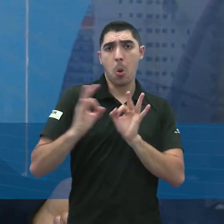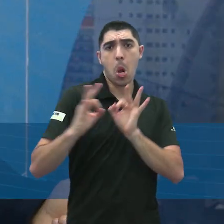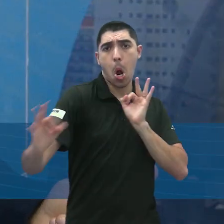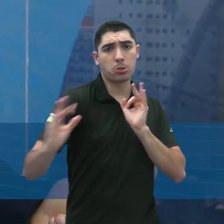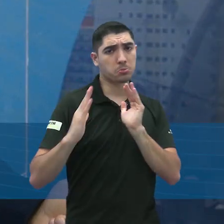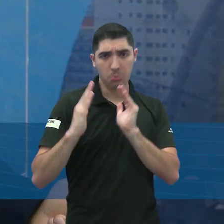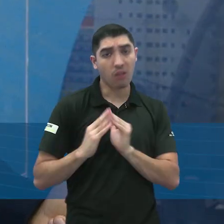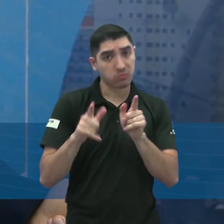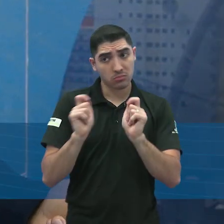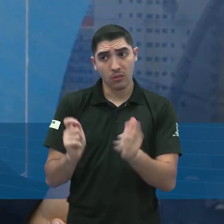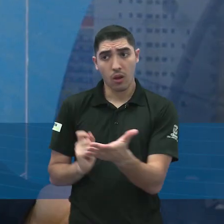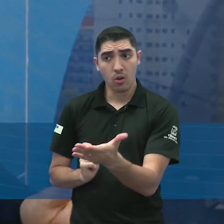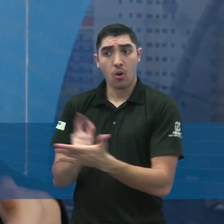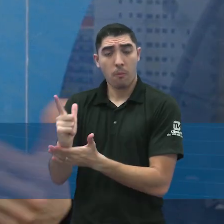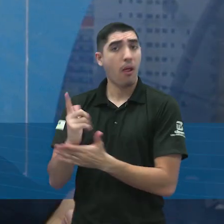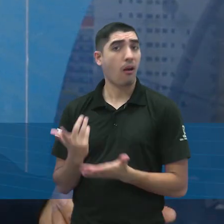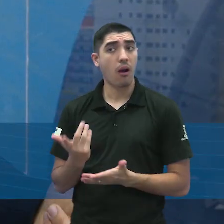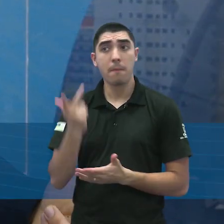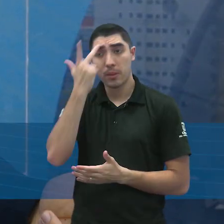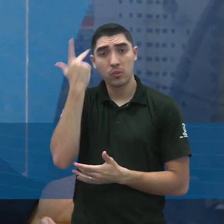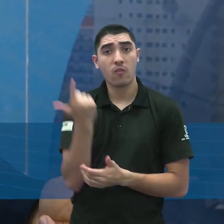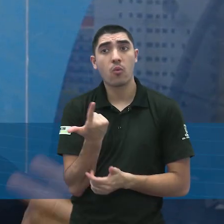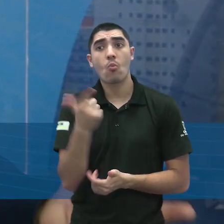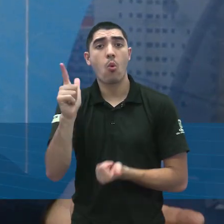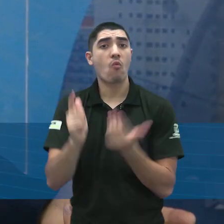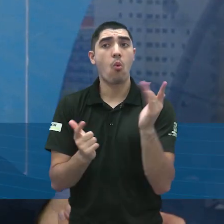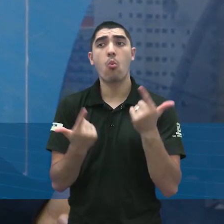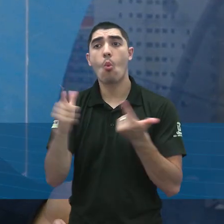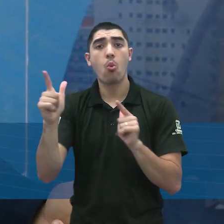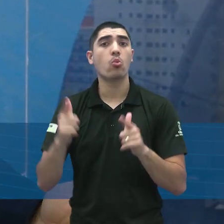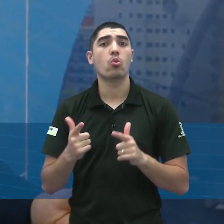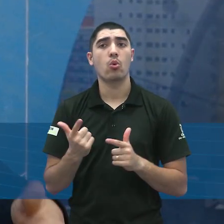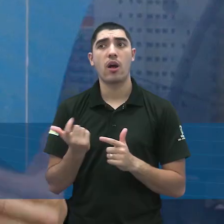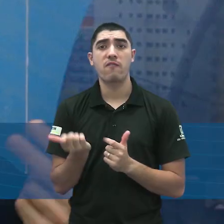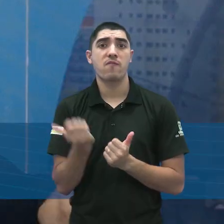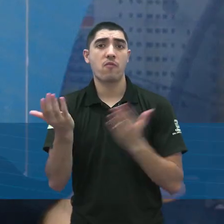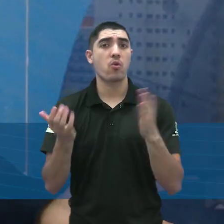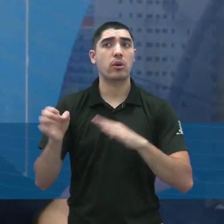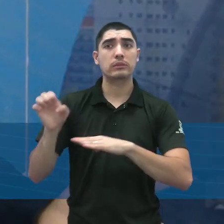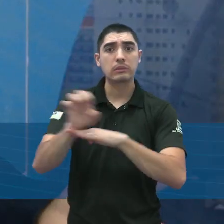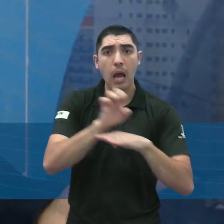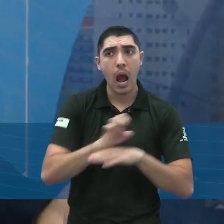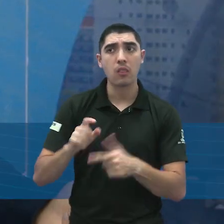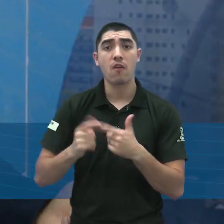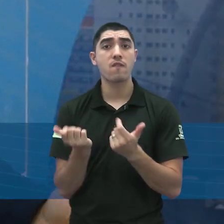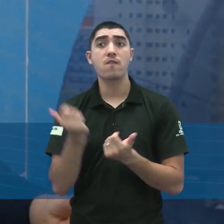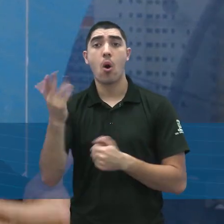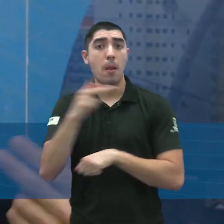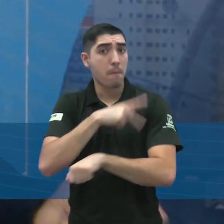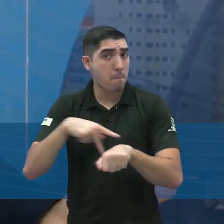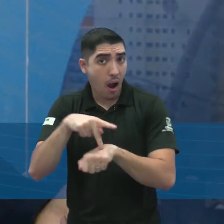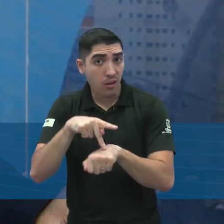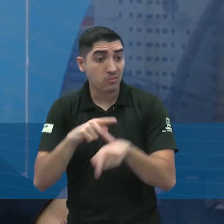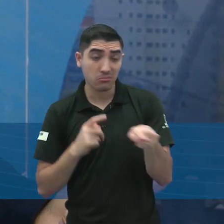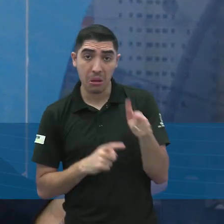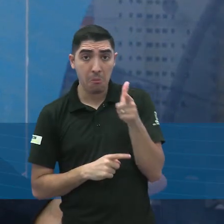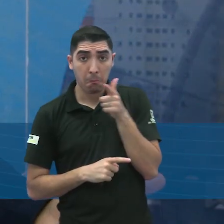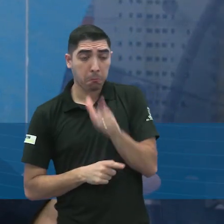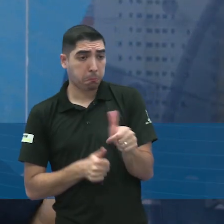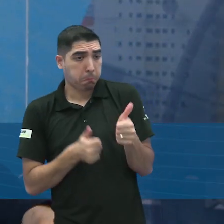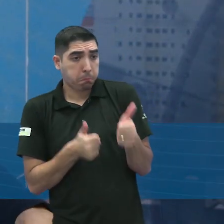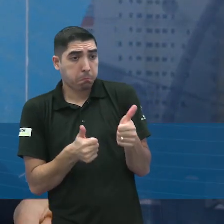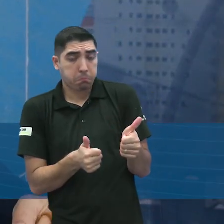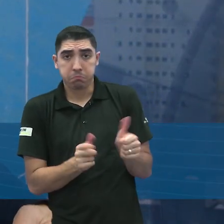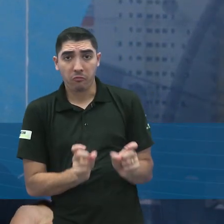então um produtor hoje ele pode atingir outras economias, outras localidades de uma maneira muito mais eficiente,